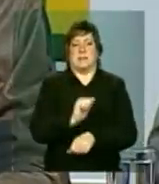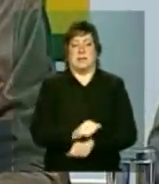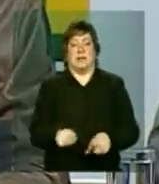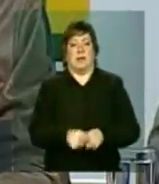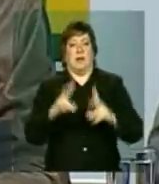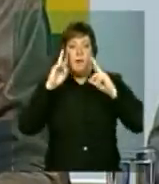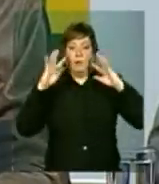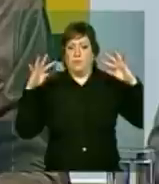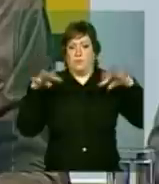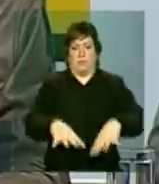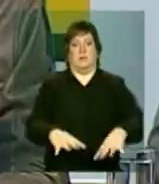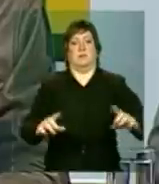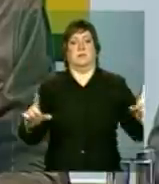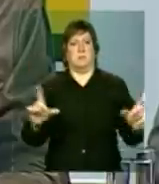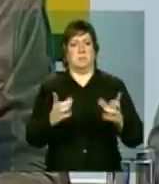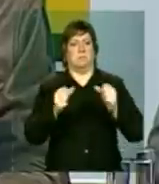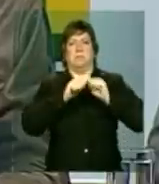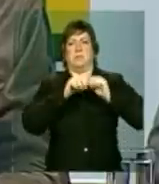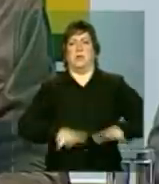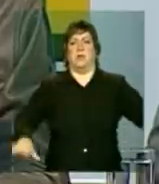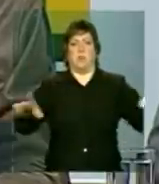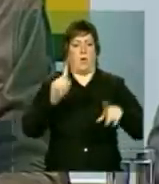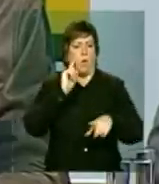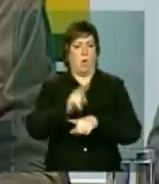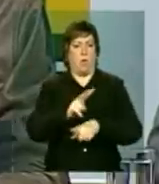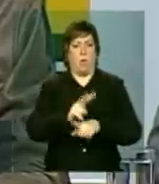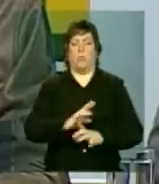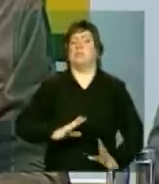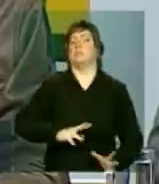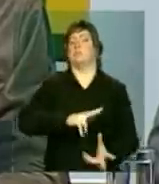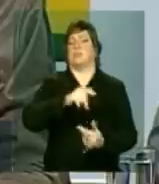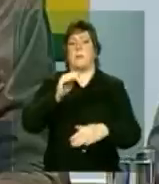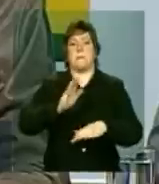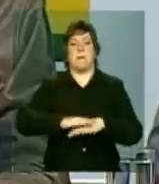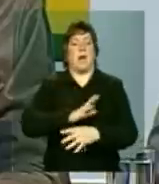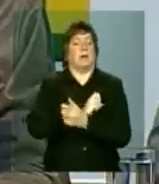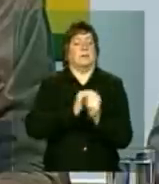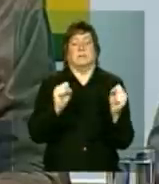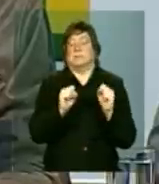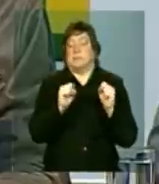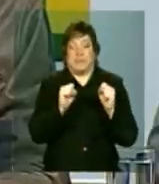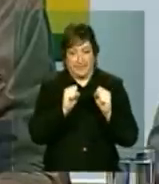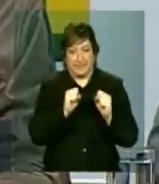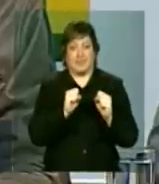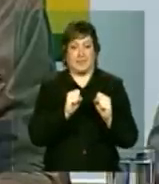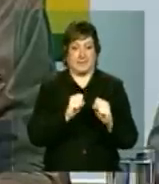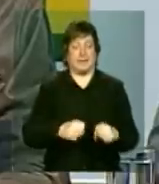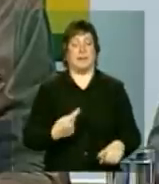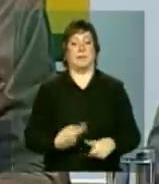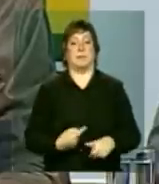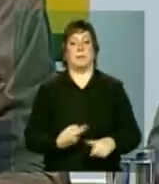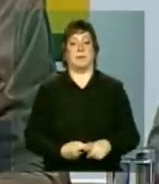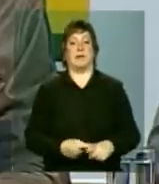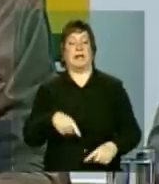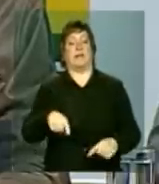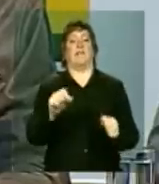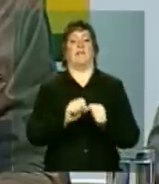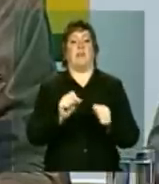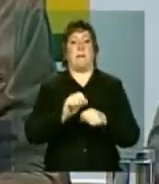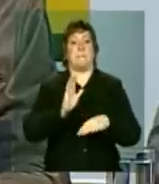visto o mais acompanhado o mais Universal o mais apaixonante o que gera